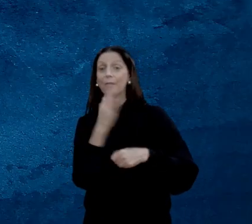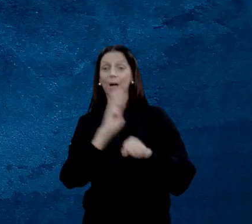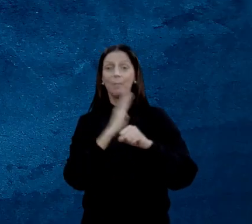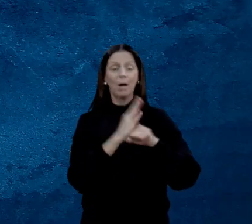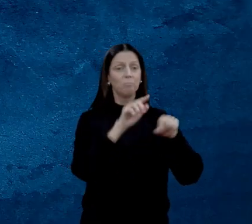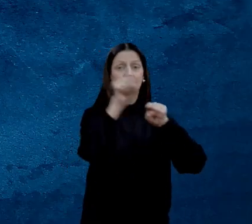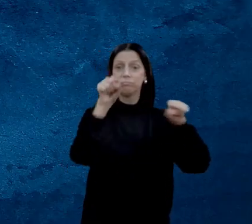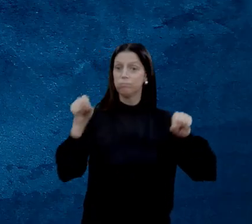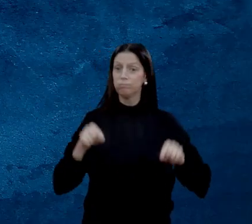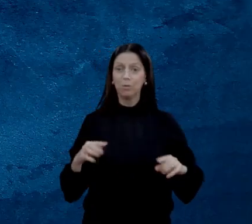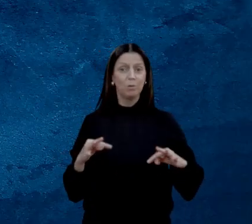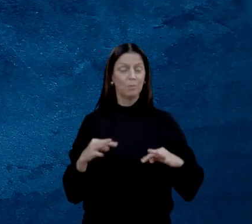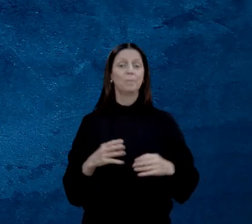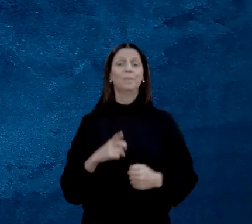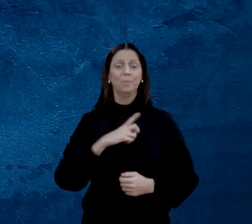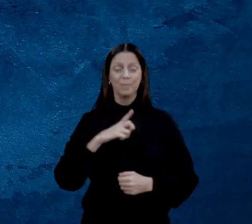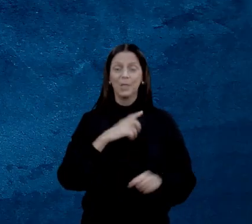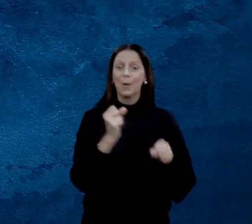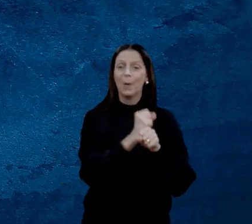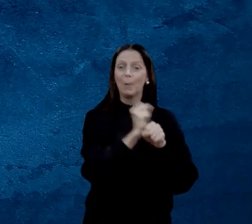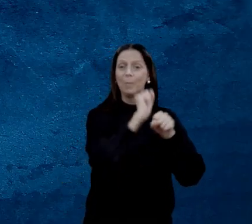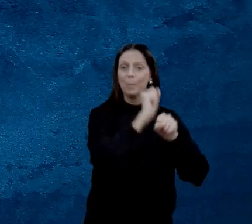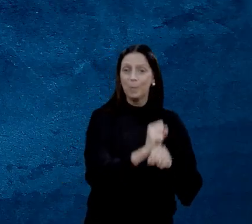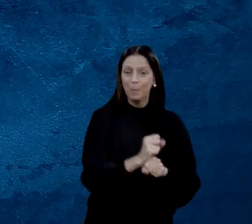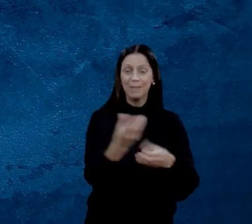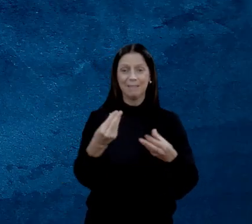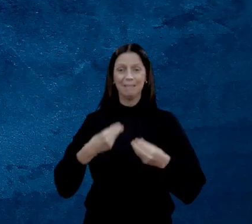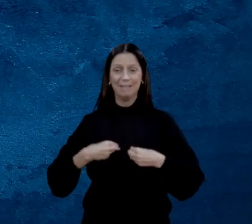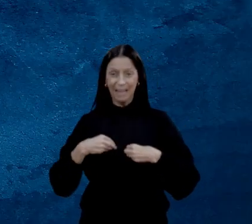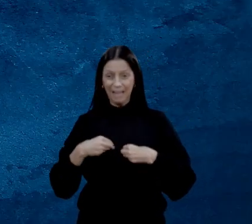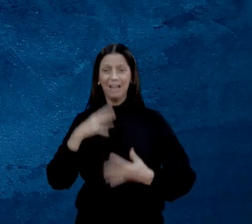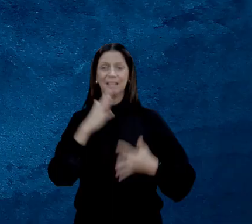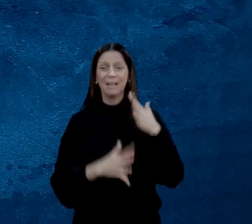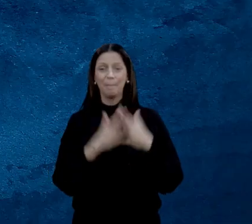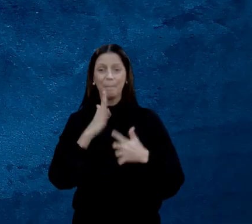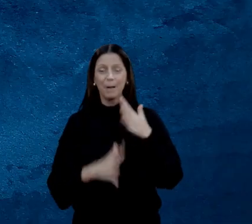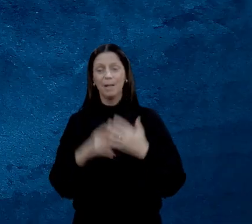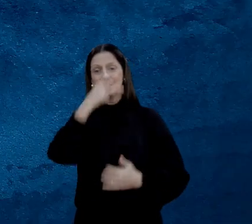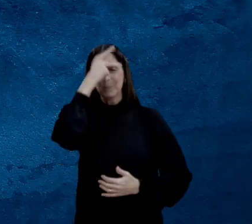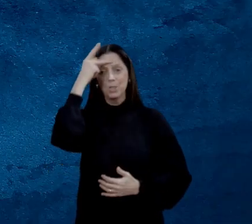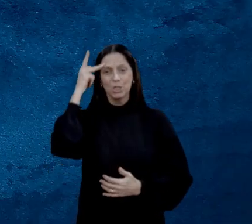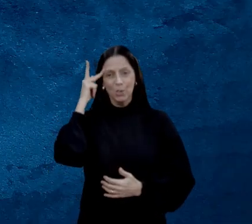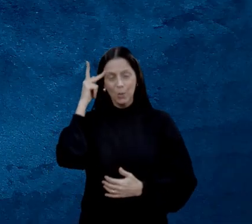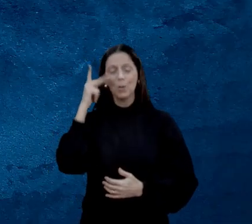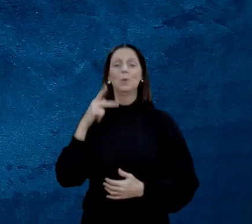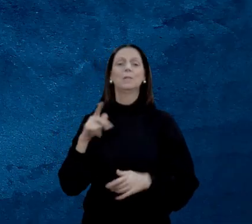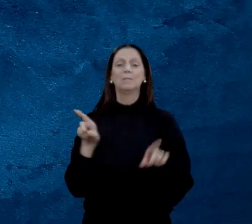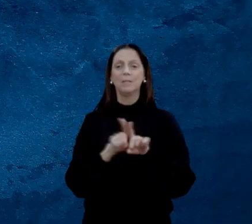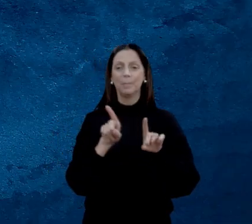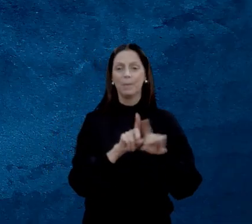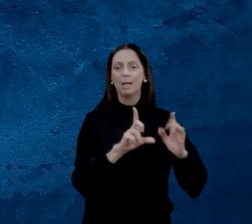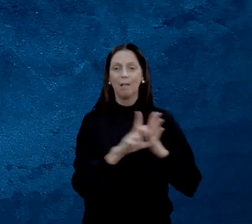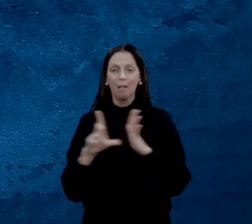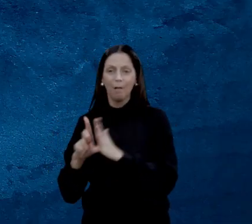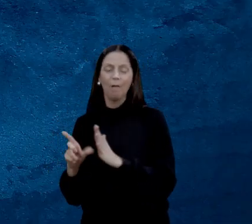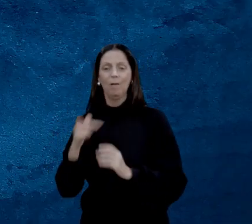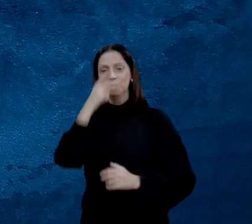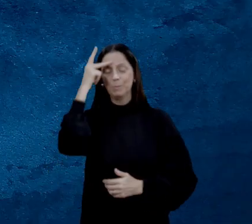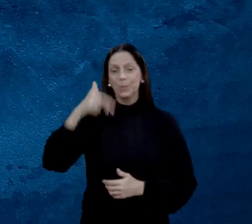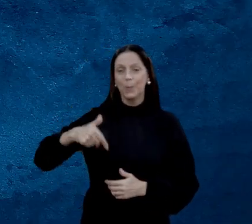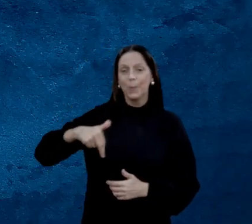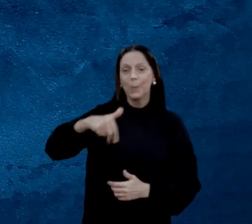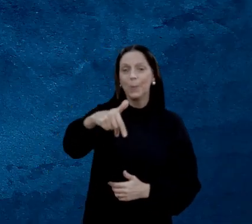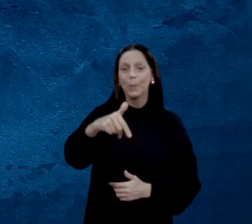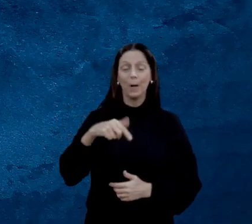novelas mexicanas. Obras paralisadas, obras causando transtornos aos moradores, aos comerciantes, às empresas, enfim, à população, aos pedestres. Blumenau